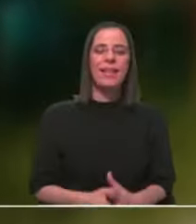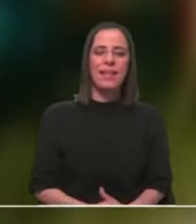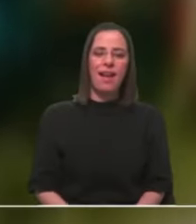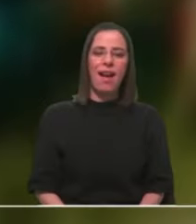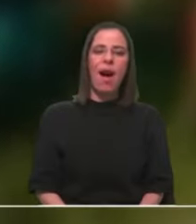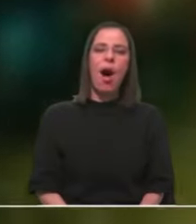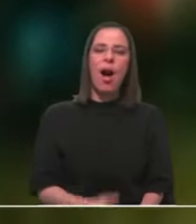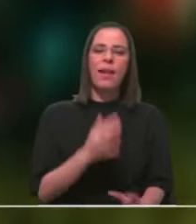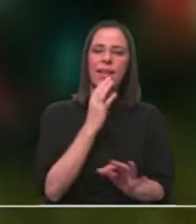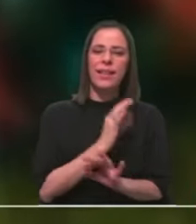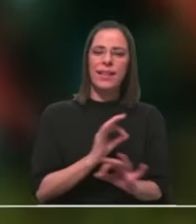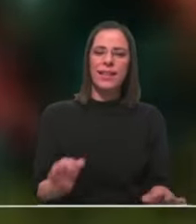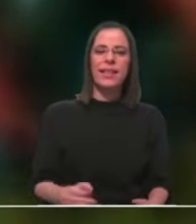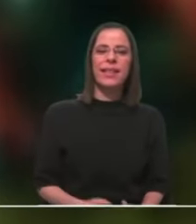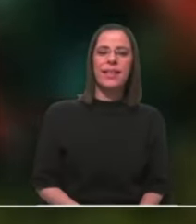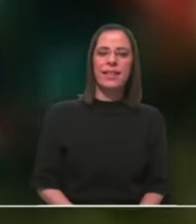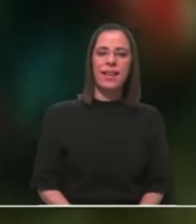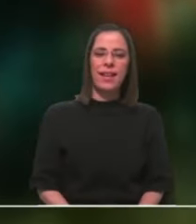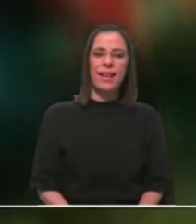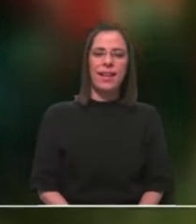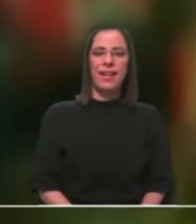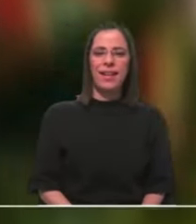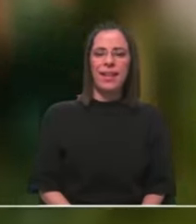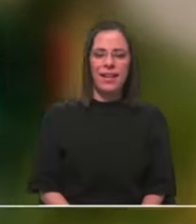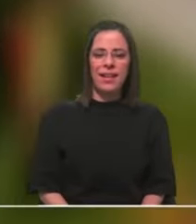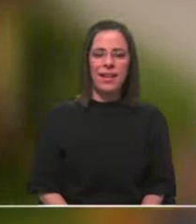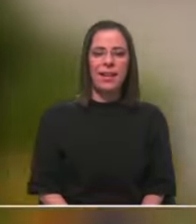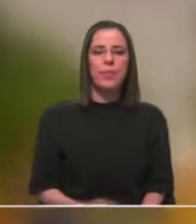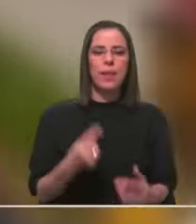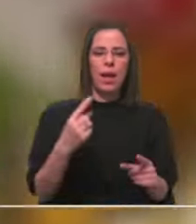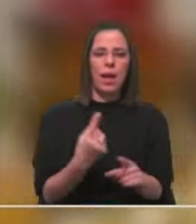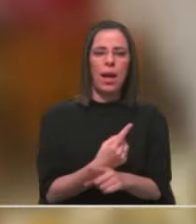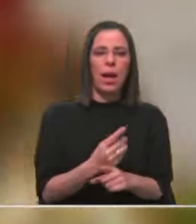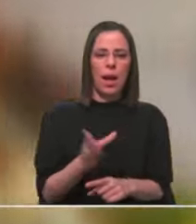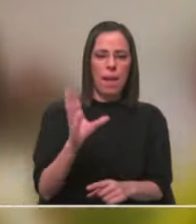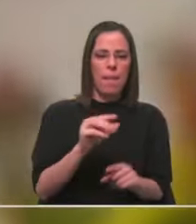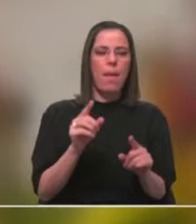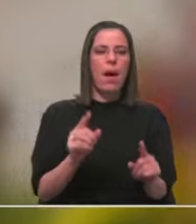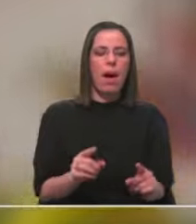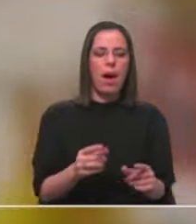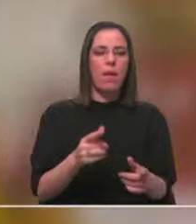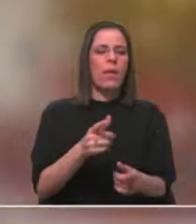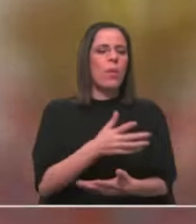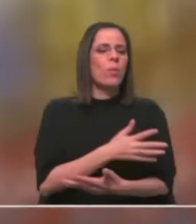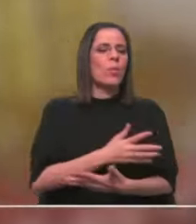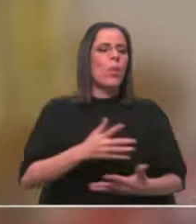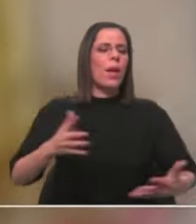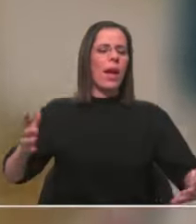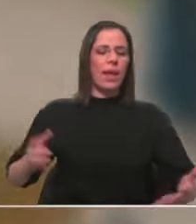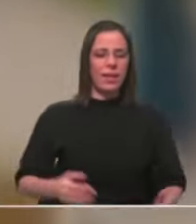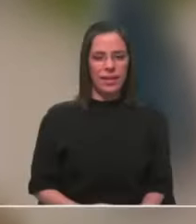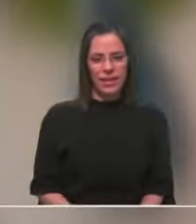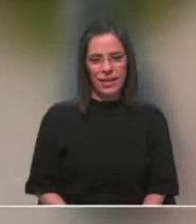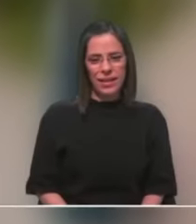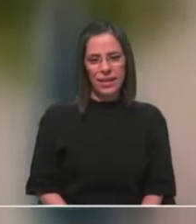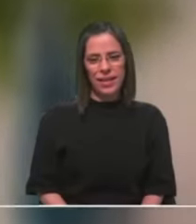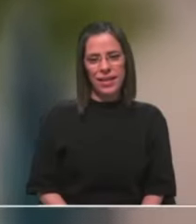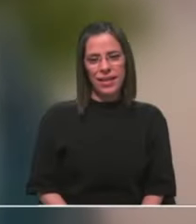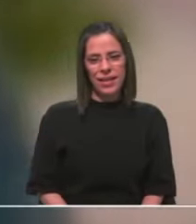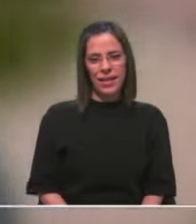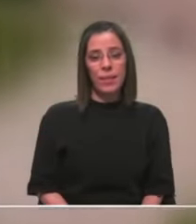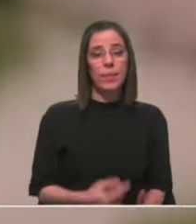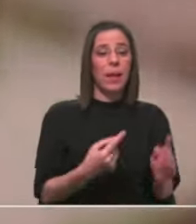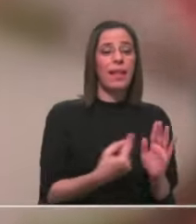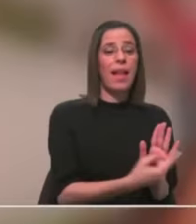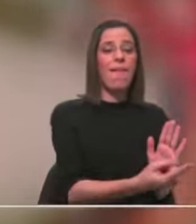Aí, está linda! Mas e tem mais, isto ficou enorme. Temos mais, e porque ai, está à não...